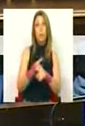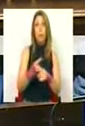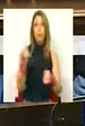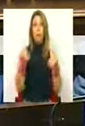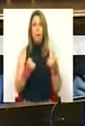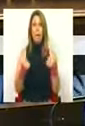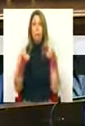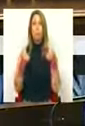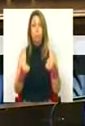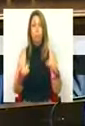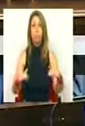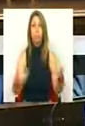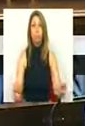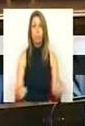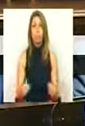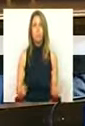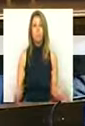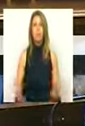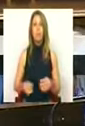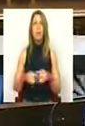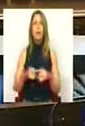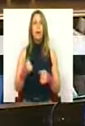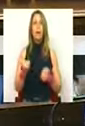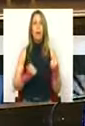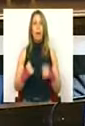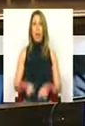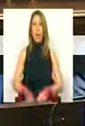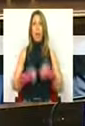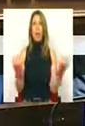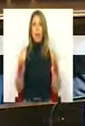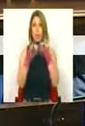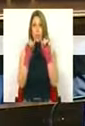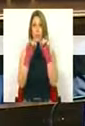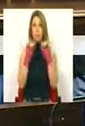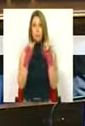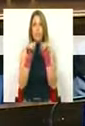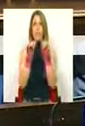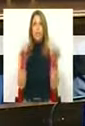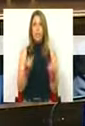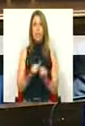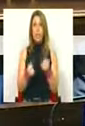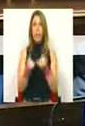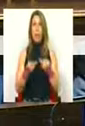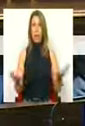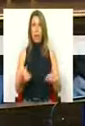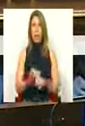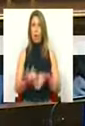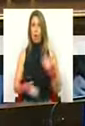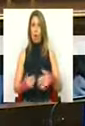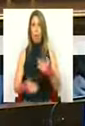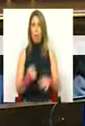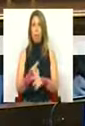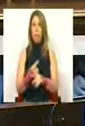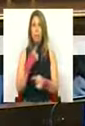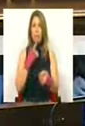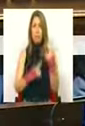carros, apesar das viaturas avariadas, apesar de sistemas informáticos que não funcionavam, apesar de todas as queixas que nos